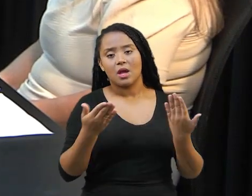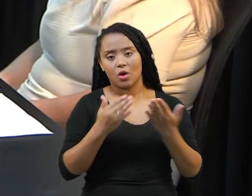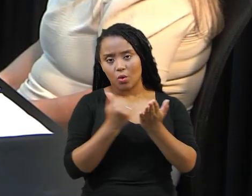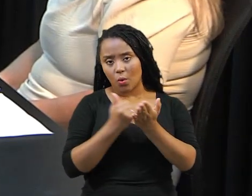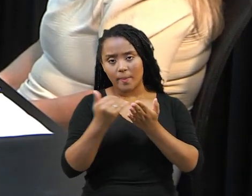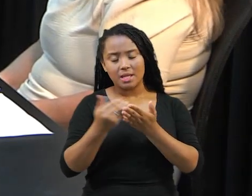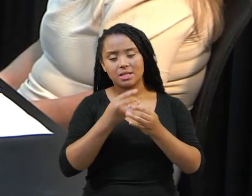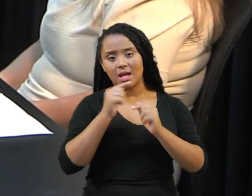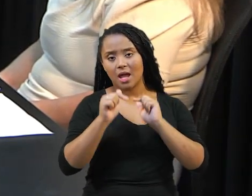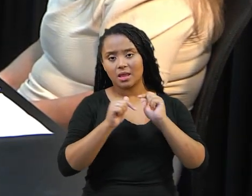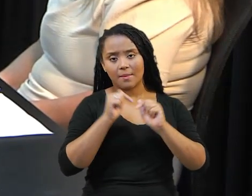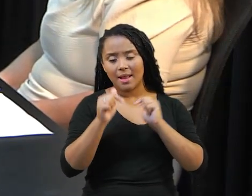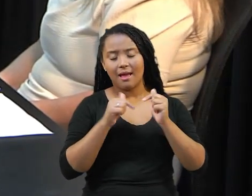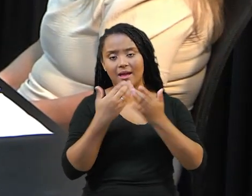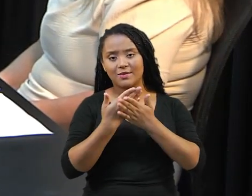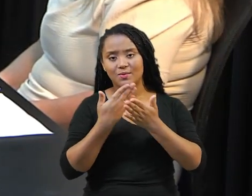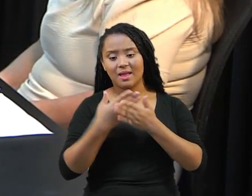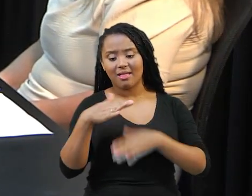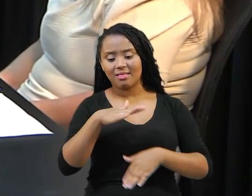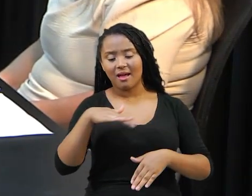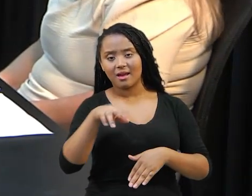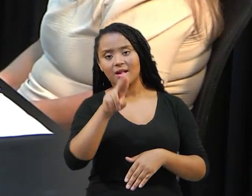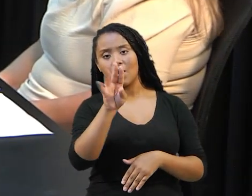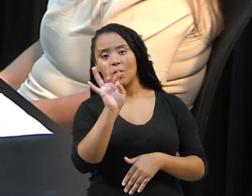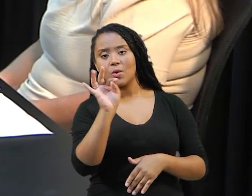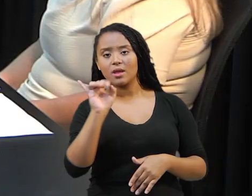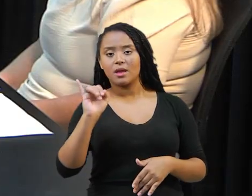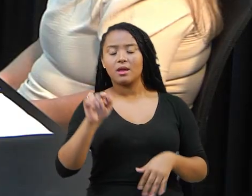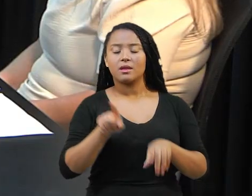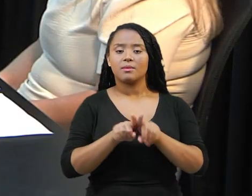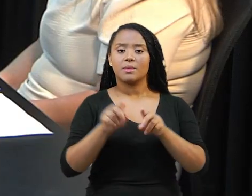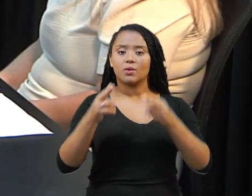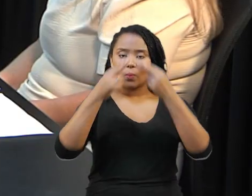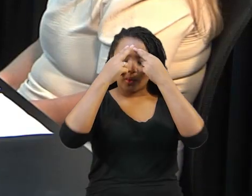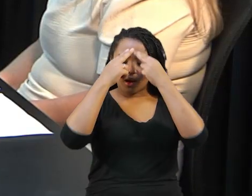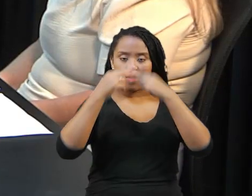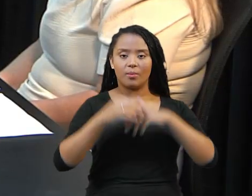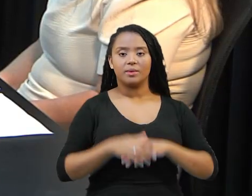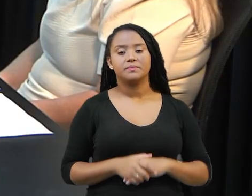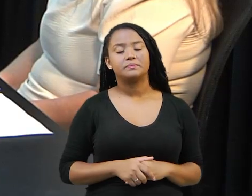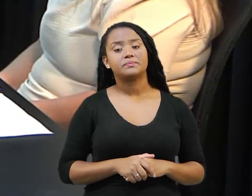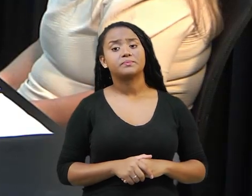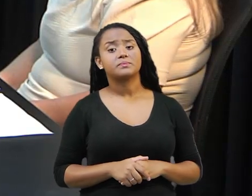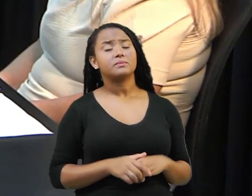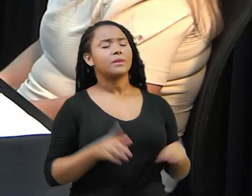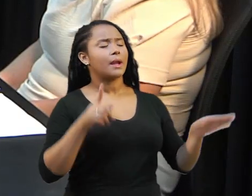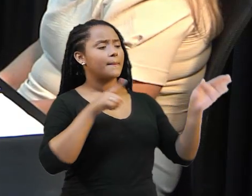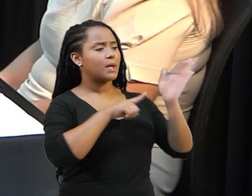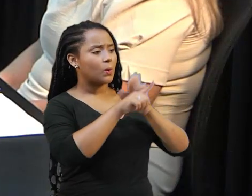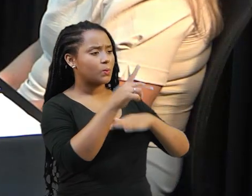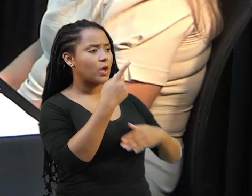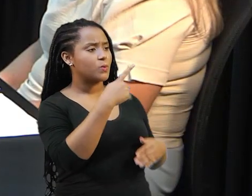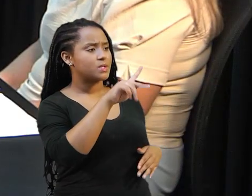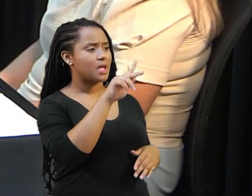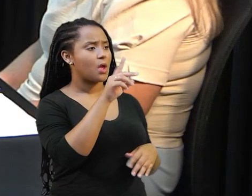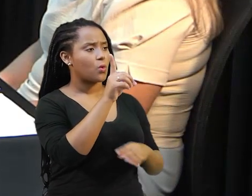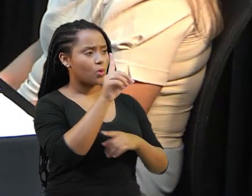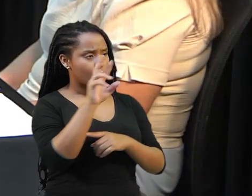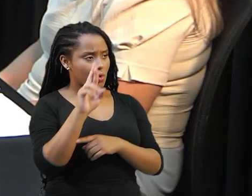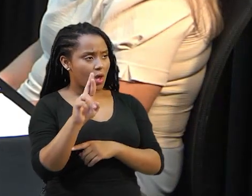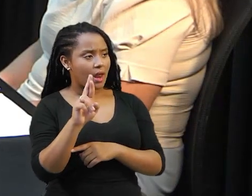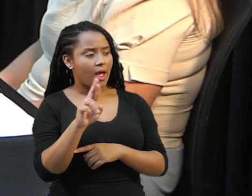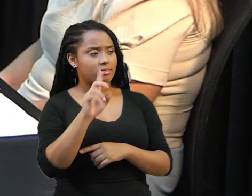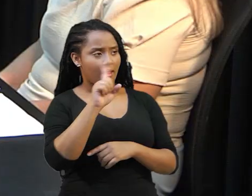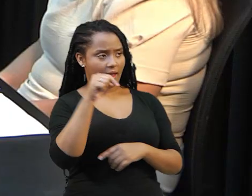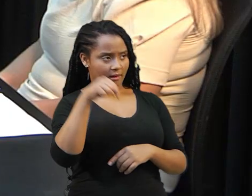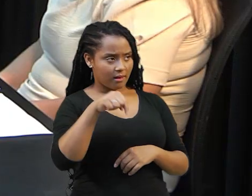na área da UTI, no trauma e tudo também. O seu doutorado, Paulo Henrique,